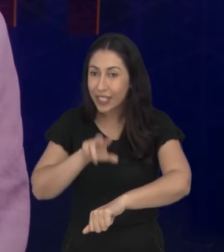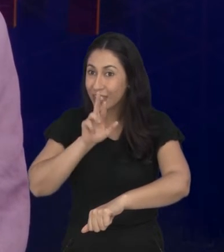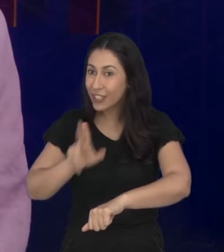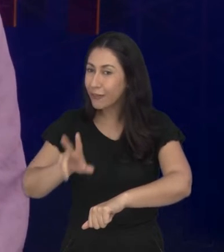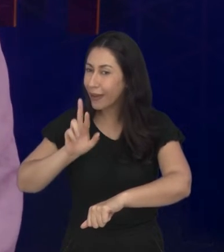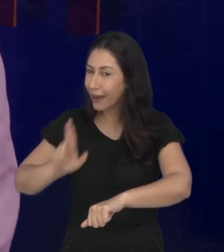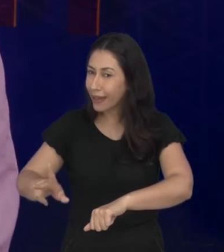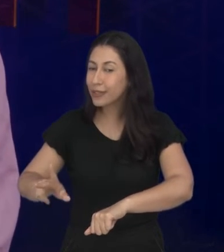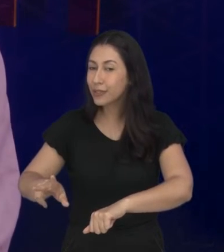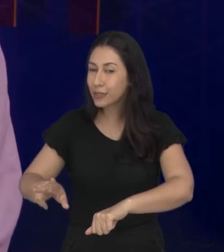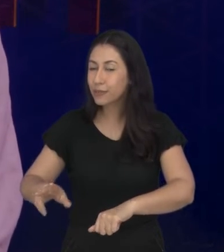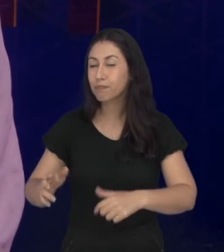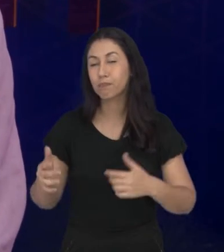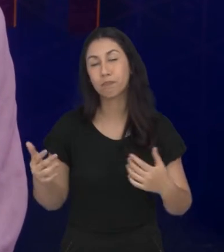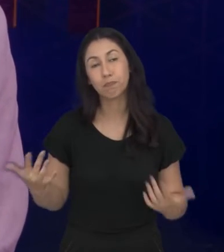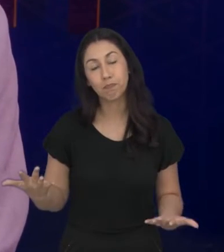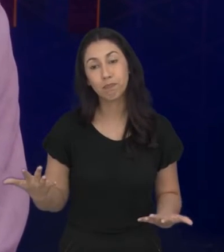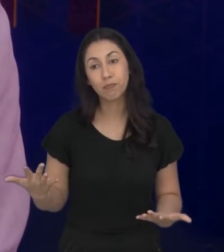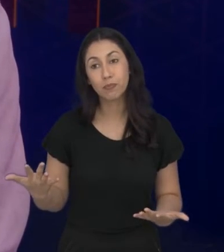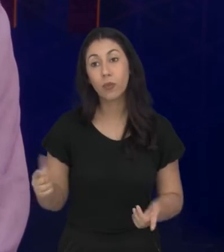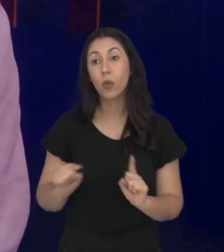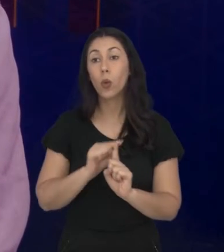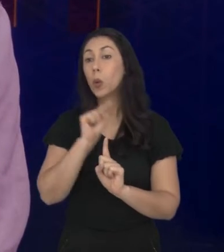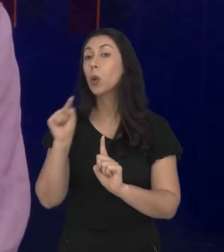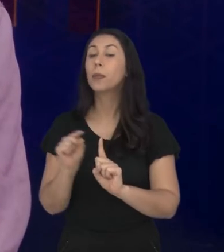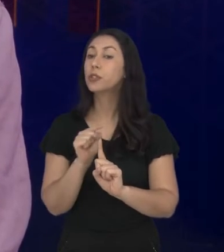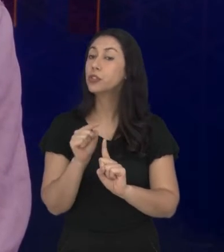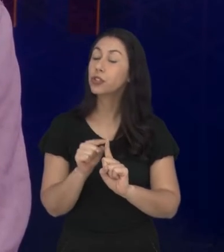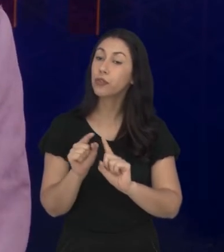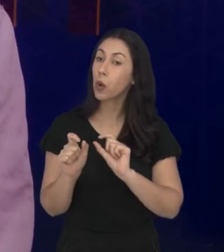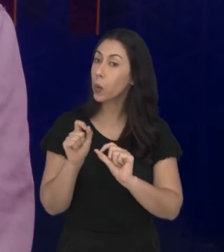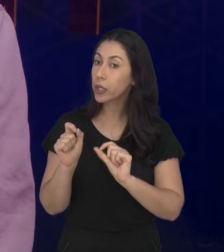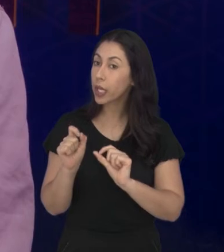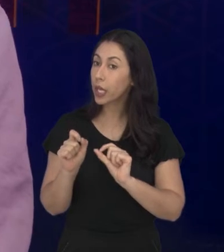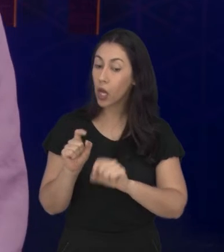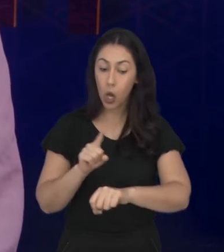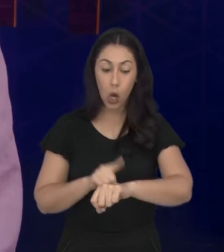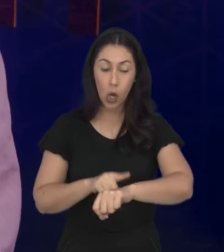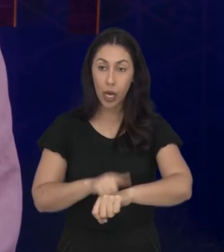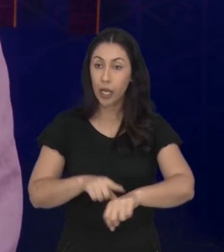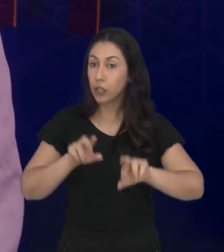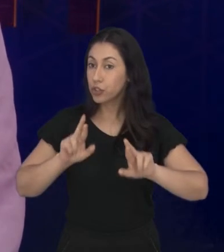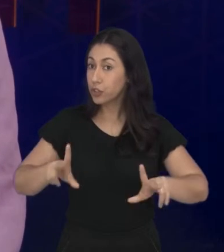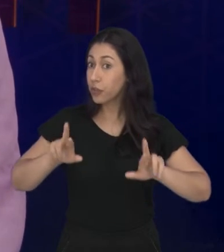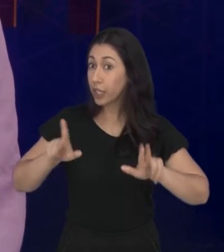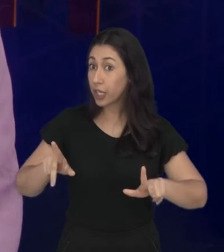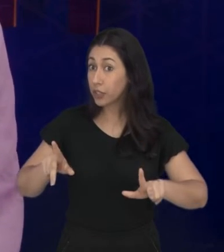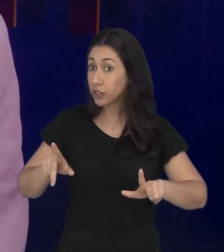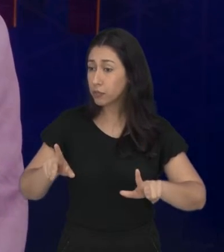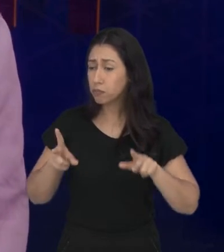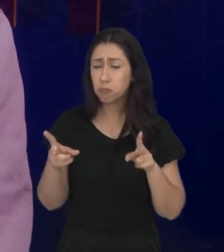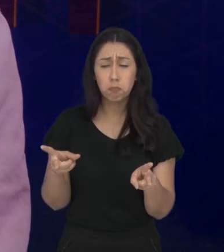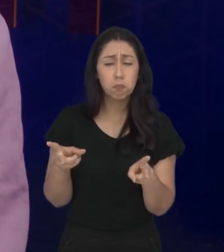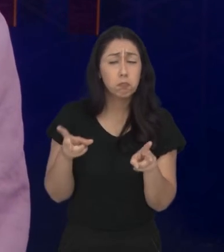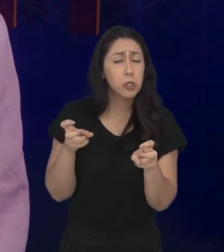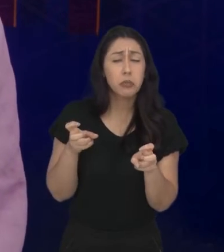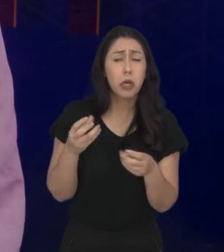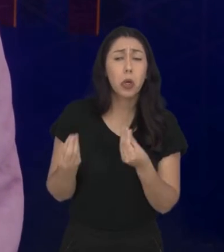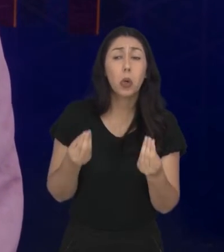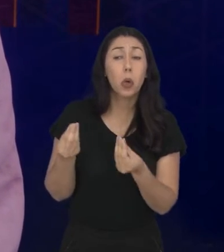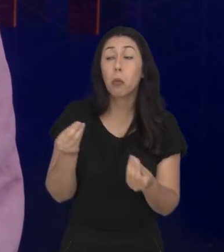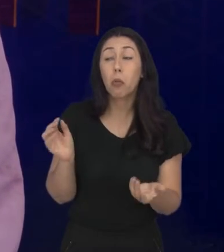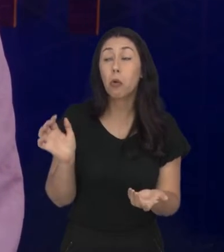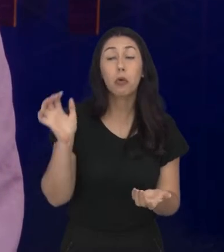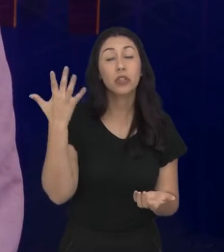diferente, né? Então, a ideia é funcionar em horários alternativos e ver o que acontece. Porque